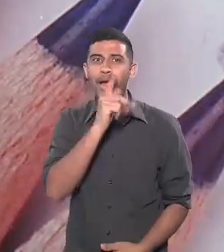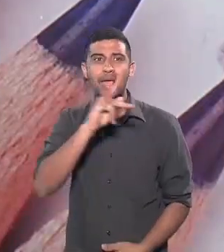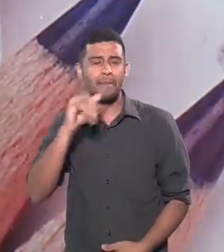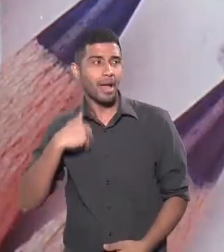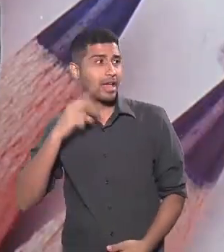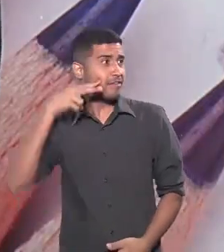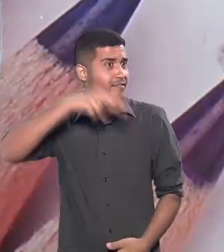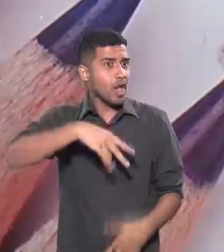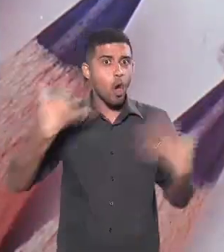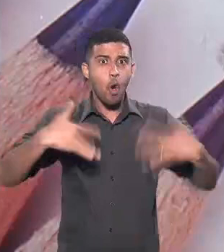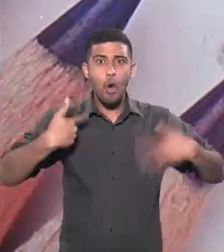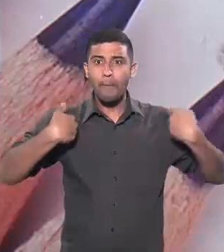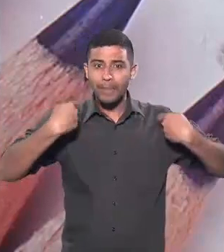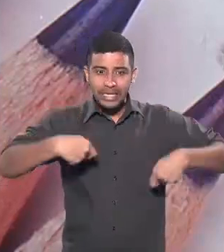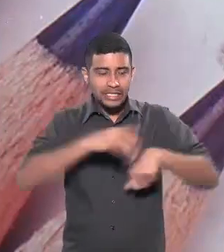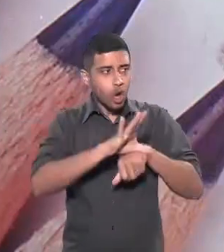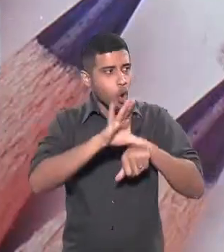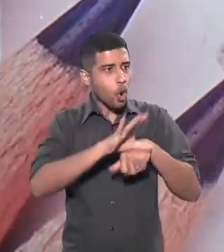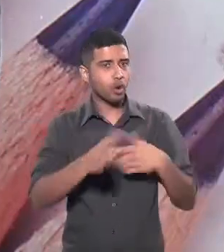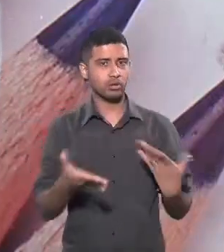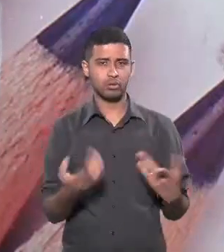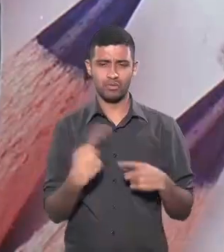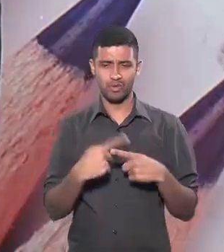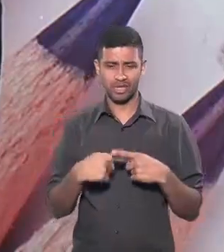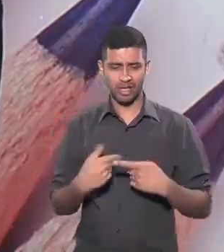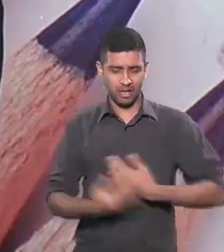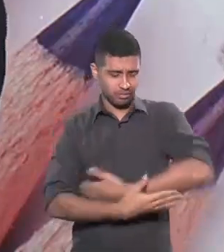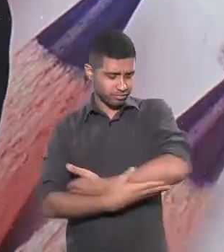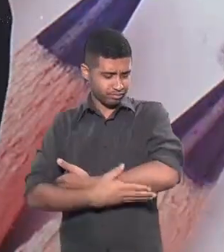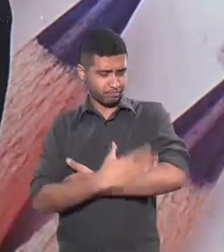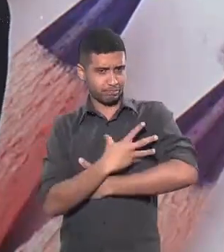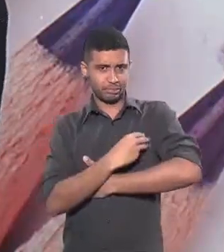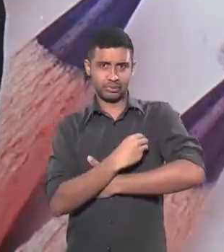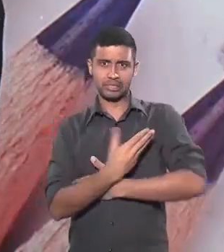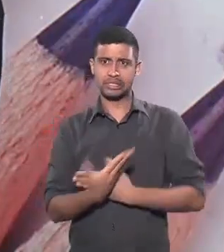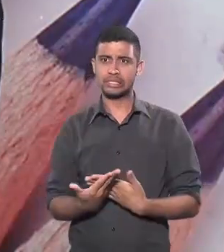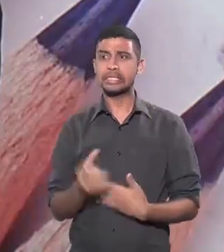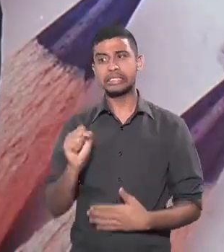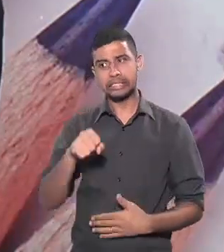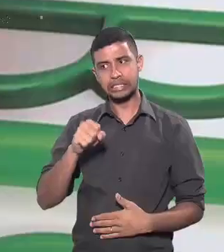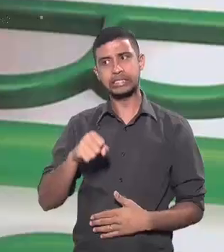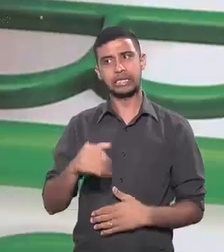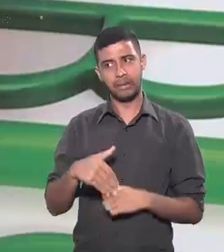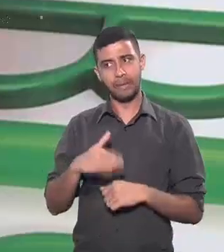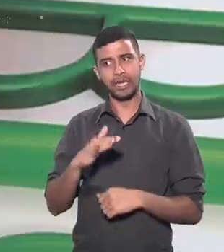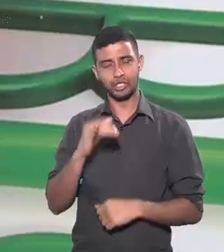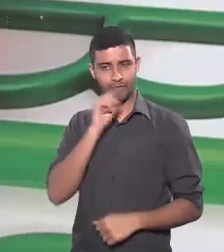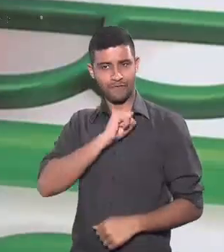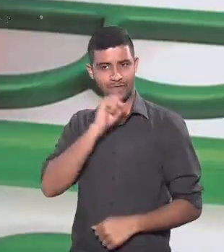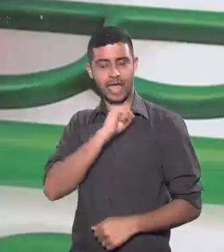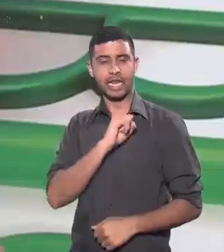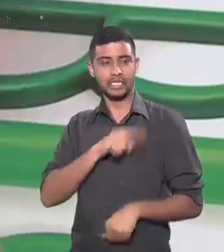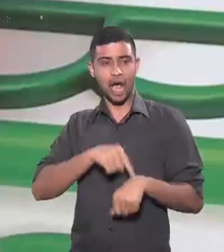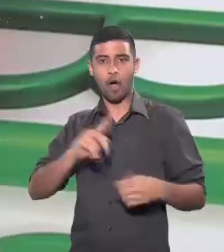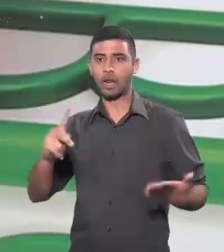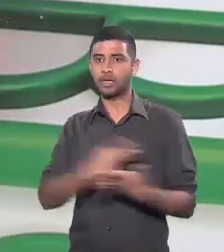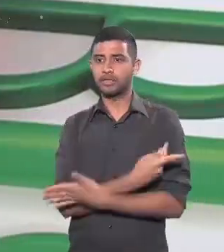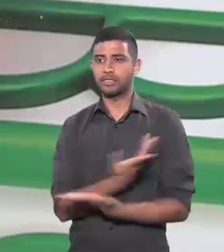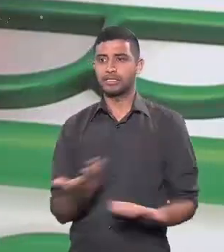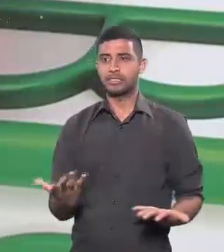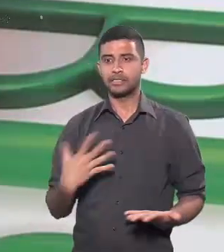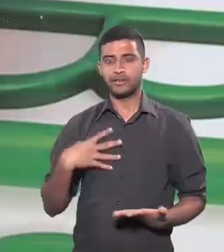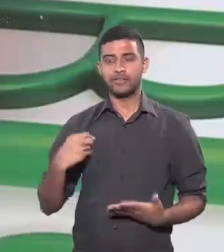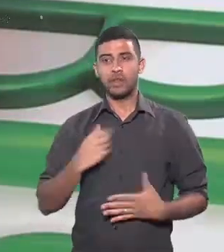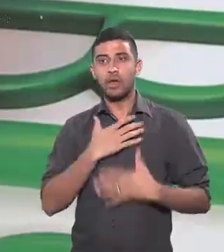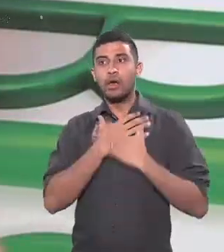pai assistindo. Nossa, eu preciso fazer esse curso. Porque amamentando, nossa. O meu mais velho, e na hora que aconteceu,